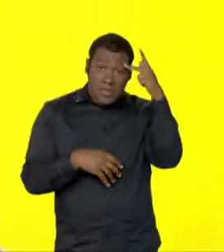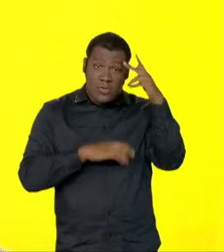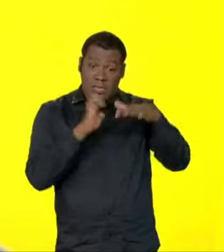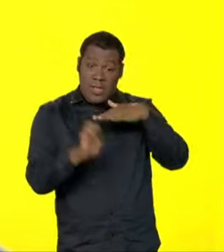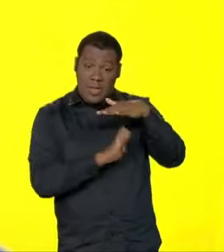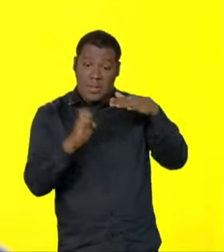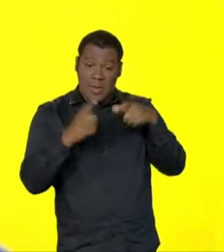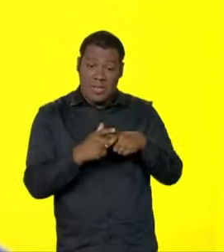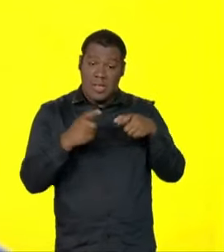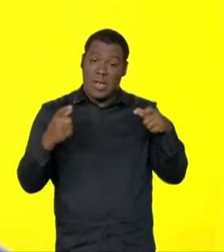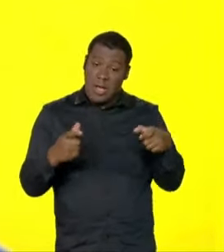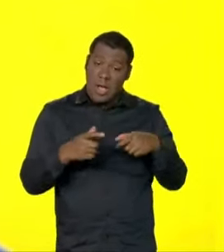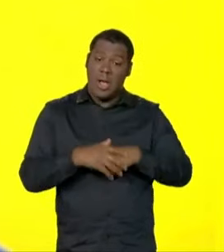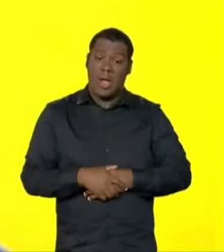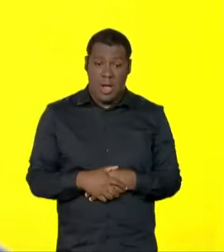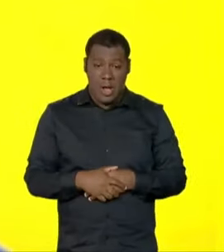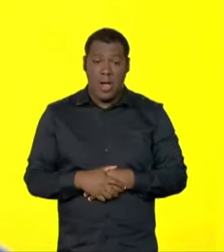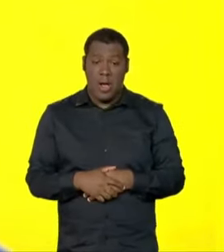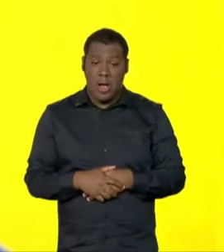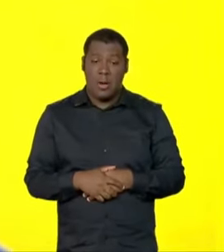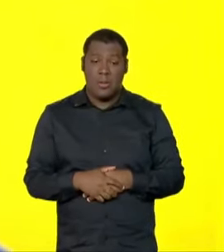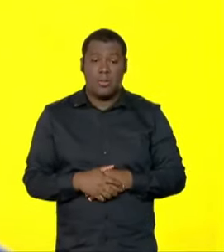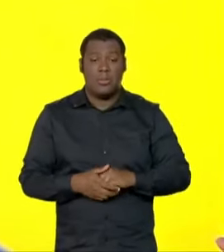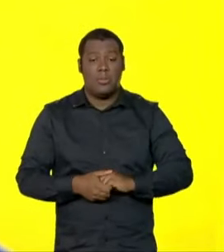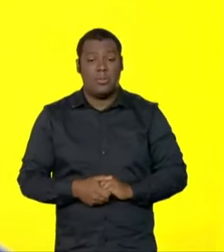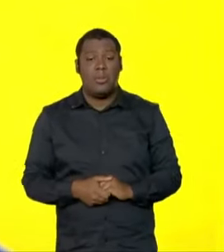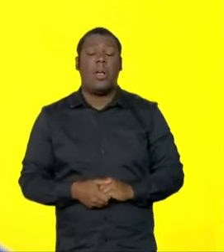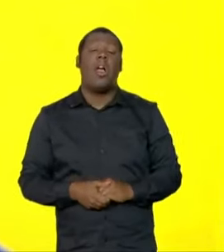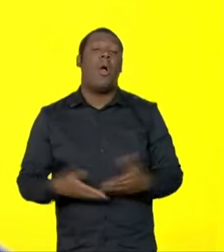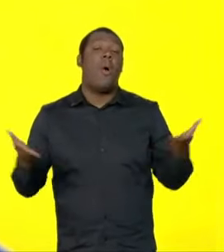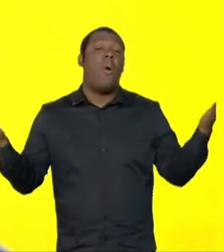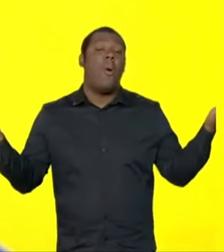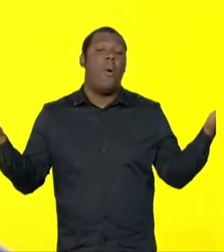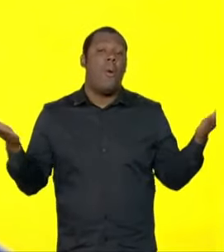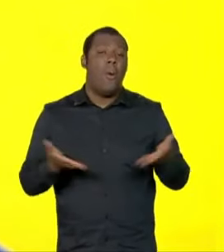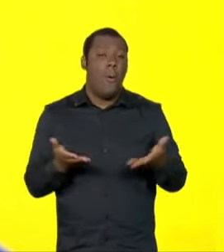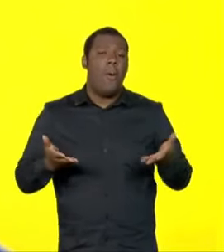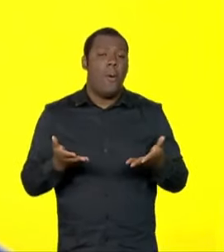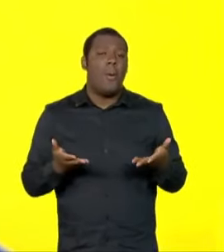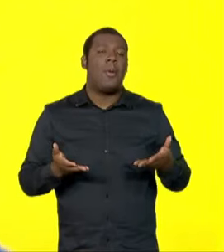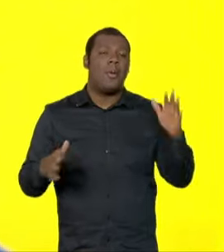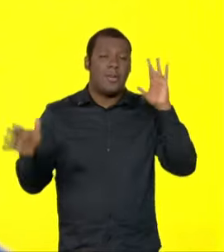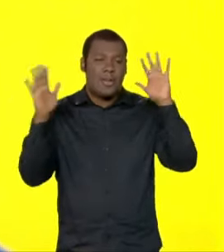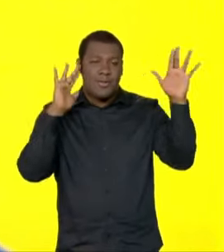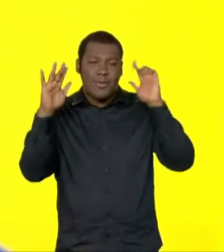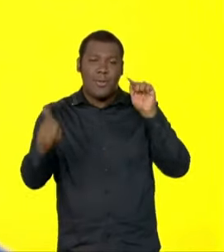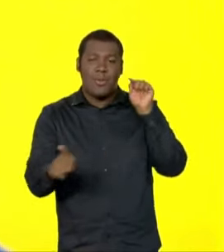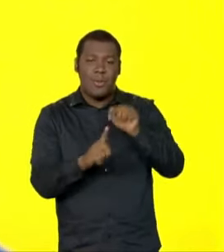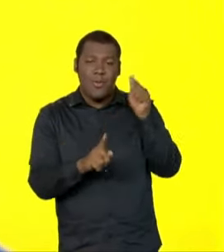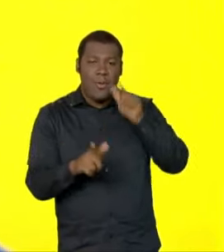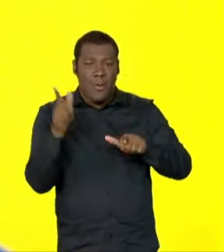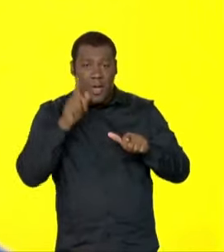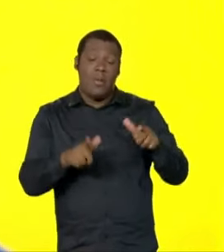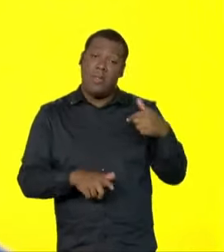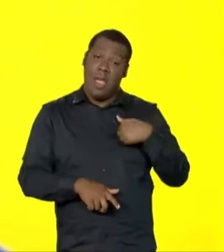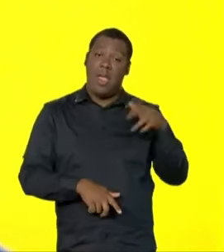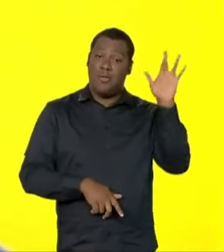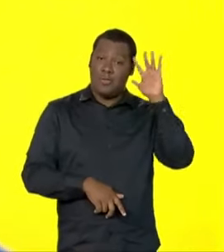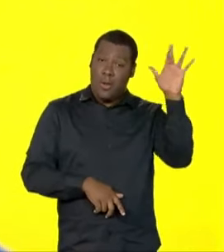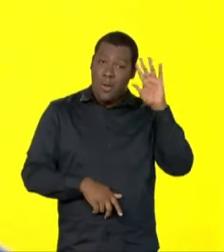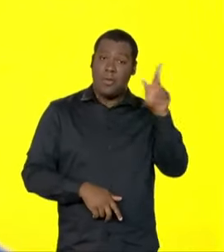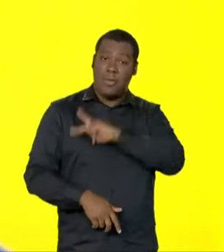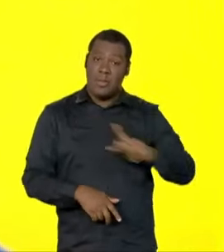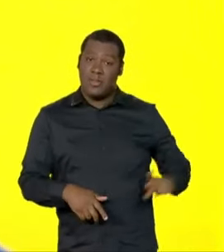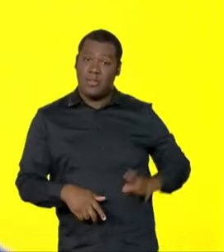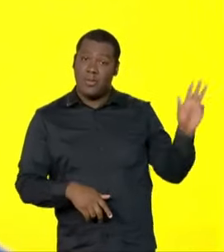para mais investimentos. E estou aqui hoje para falar da realização deste sonho, um sonho meu, do presidente Lula, um sonho